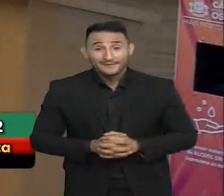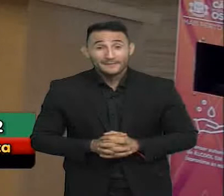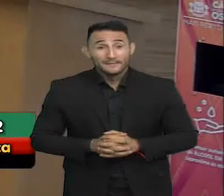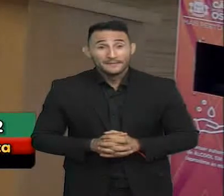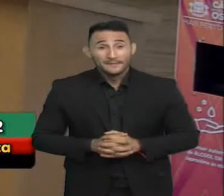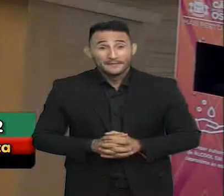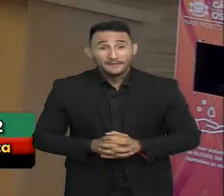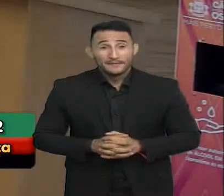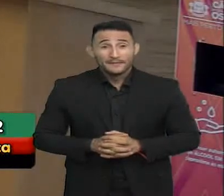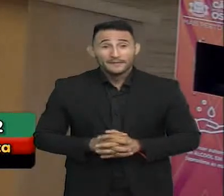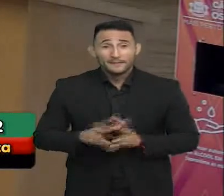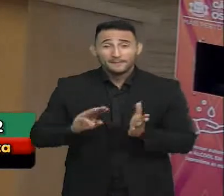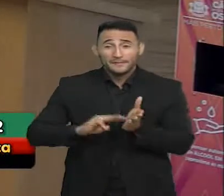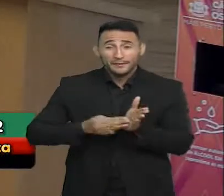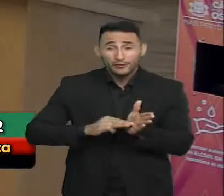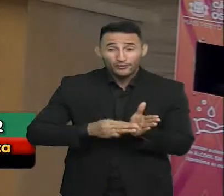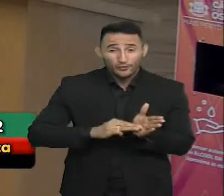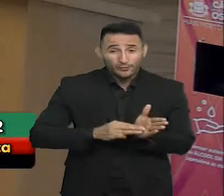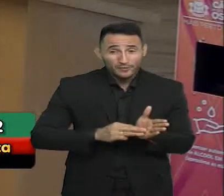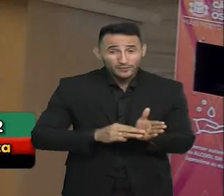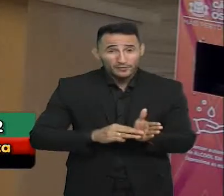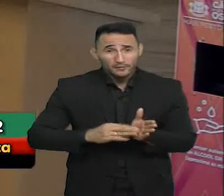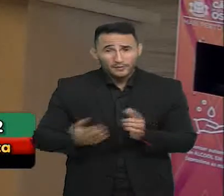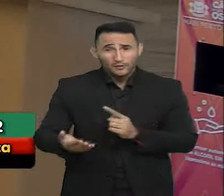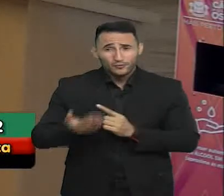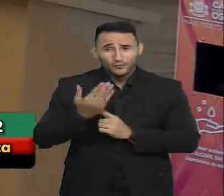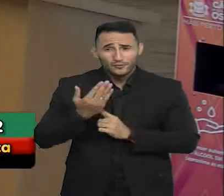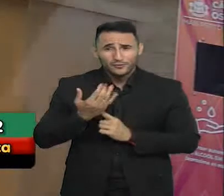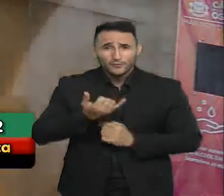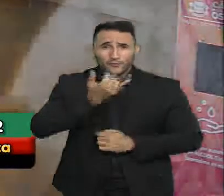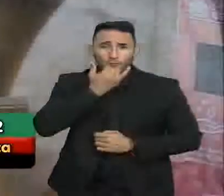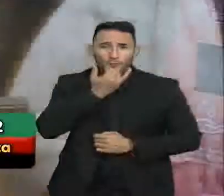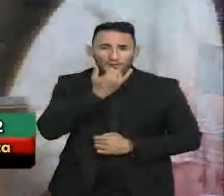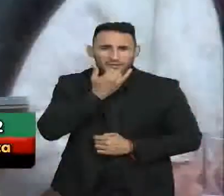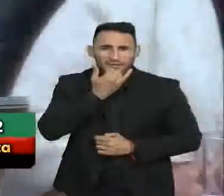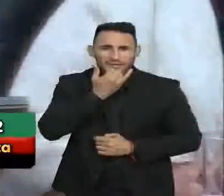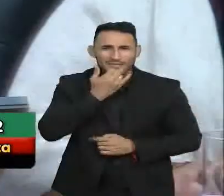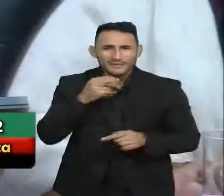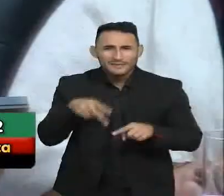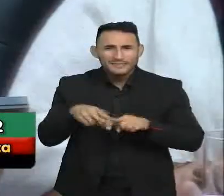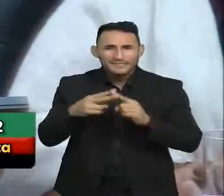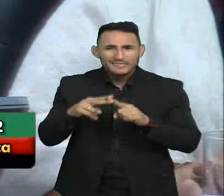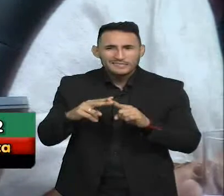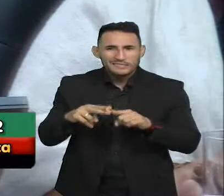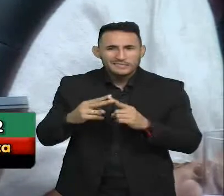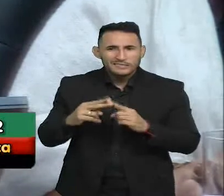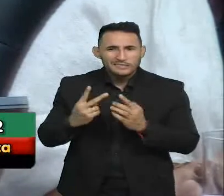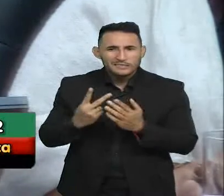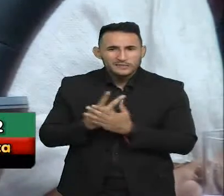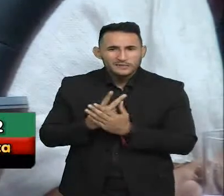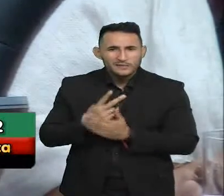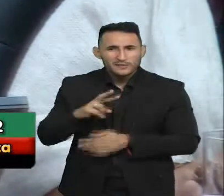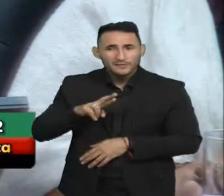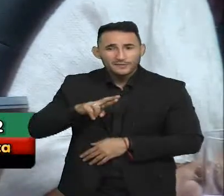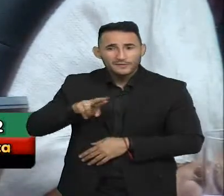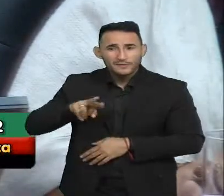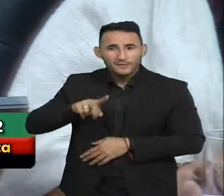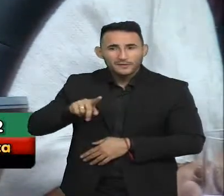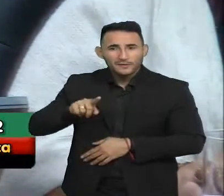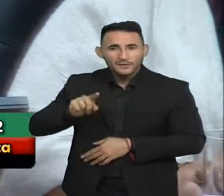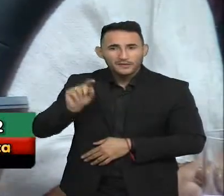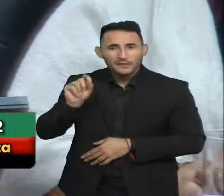Ministro, me ajuda, por gentileza, a fazer uma correção. A Simone me informou que você não é quem